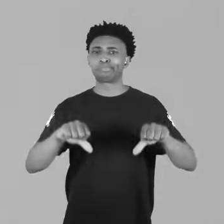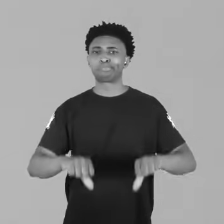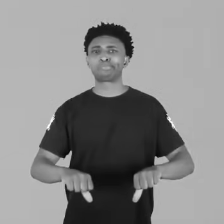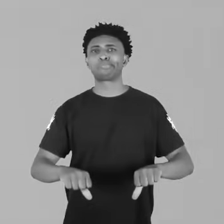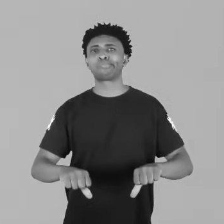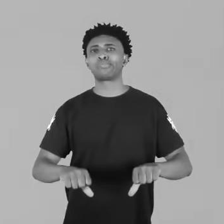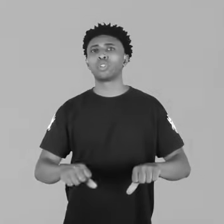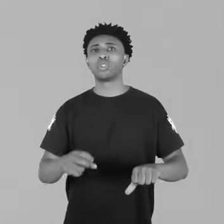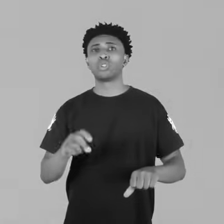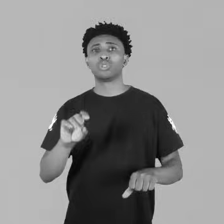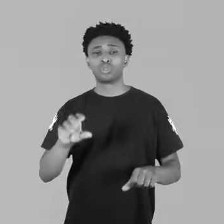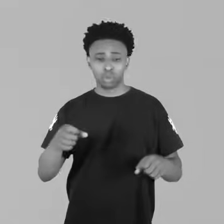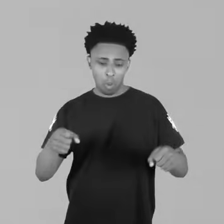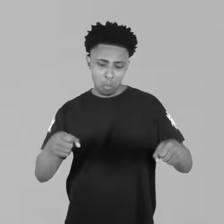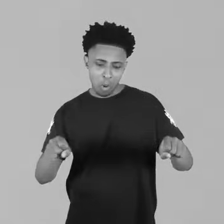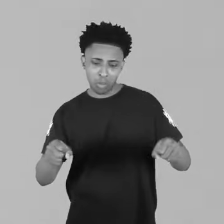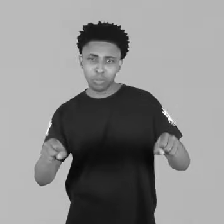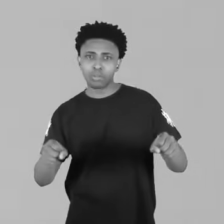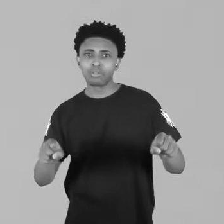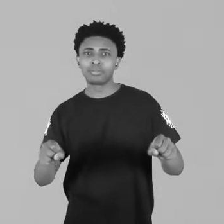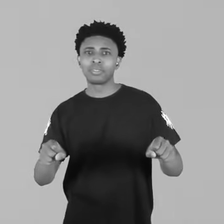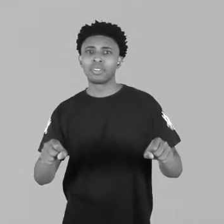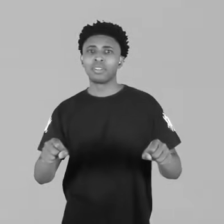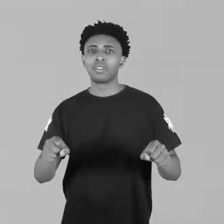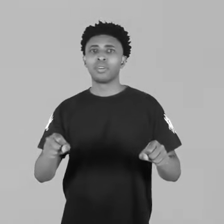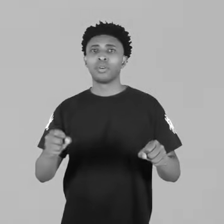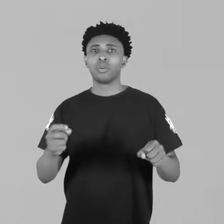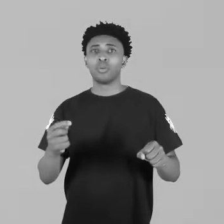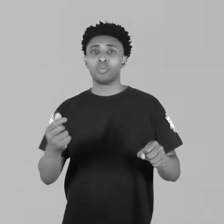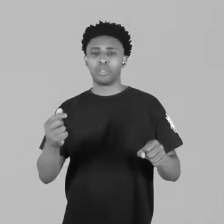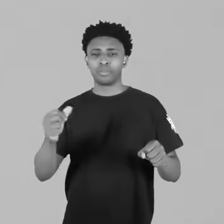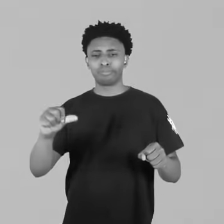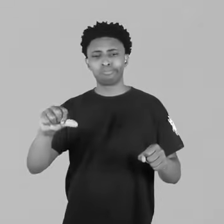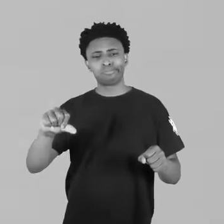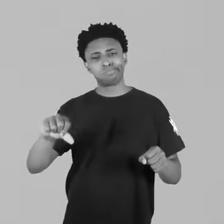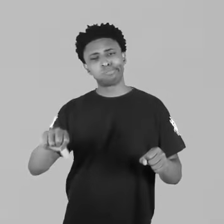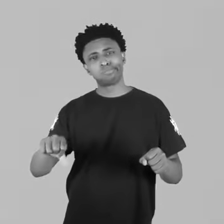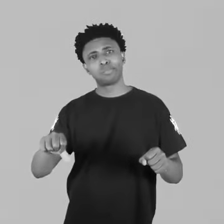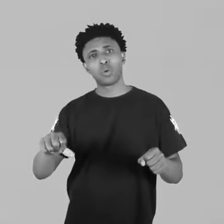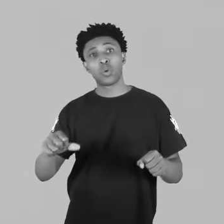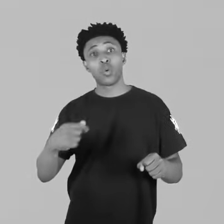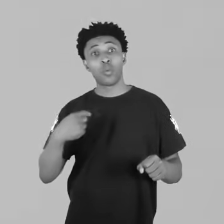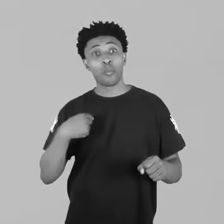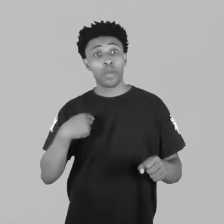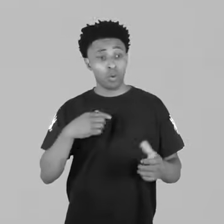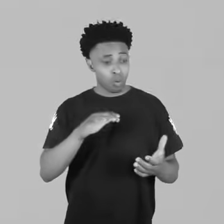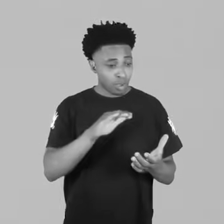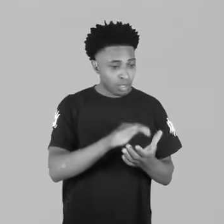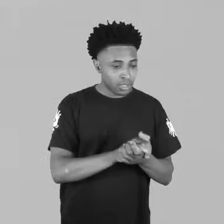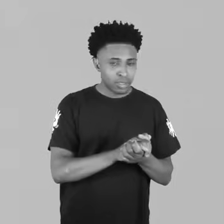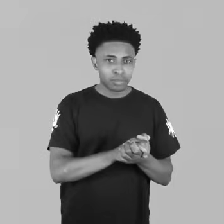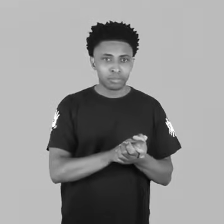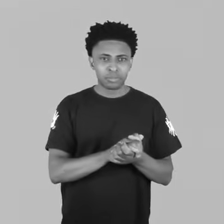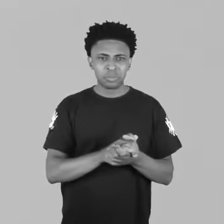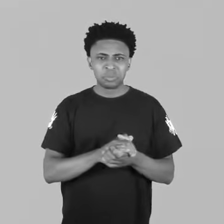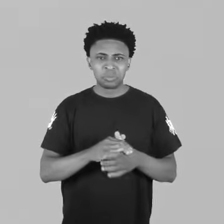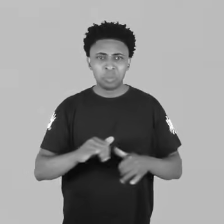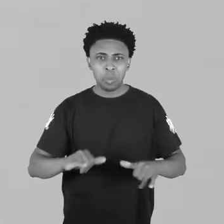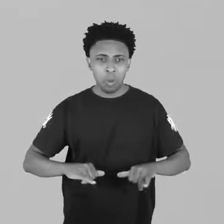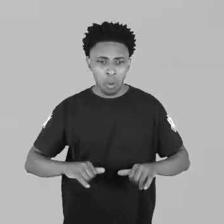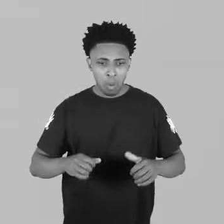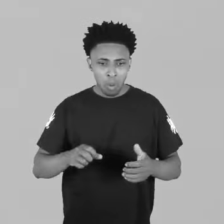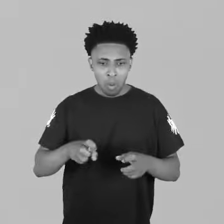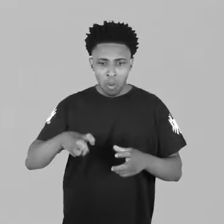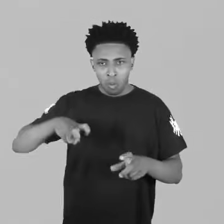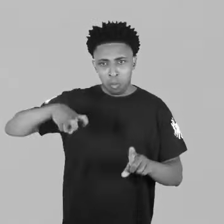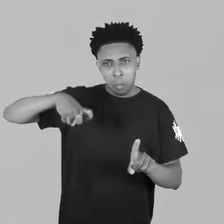só tinha a moto, que na tabela valia menos que 5 mil reais. Quando meu esposo sofreu um acidente de moto em